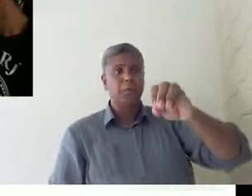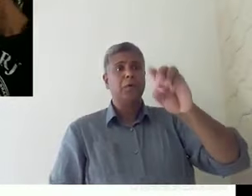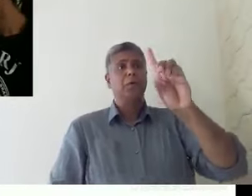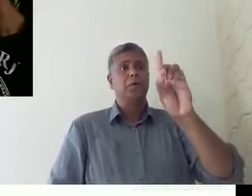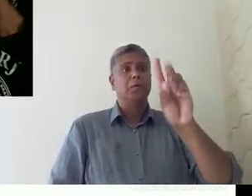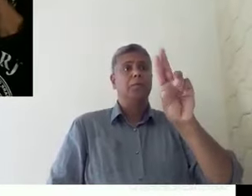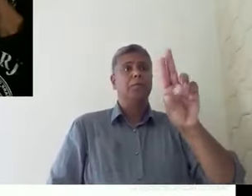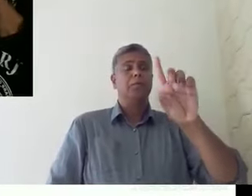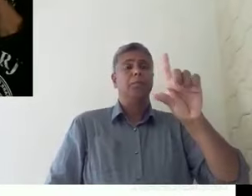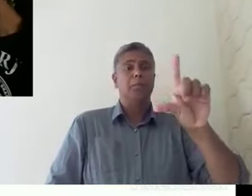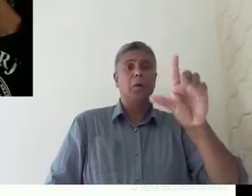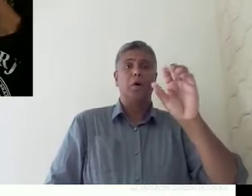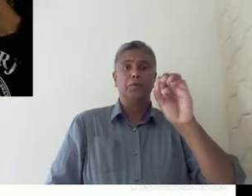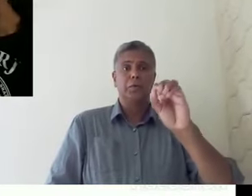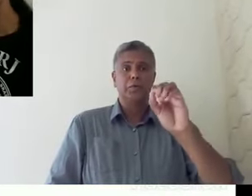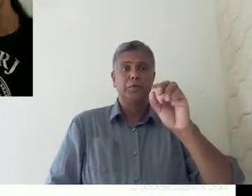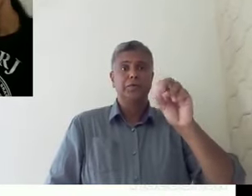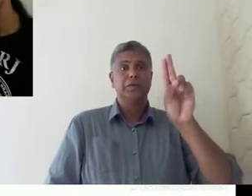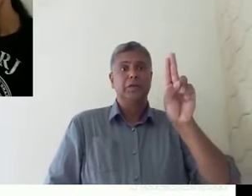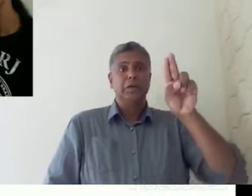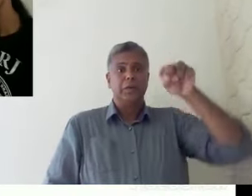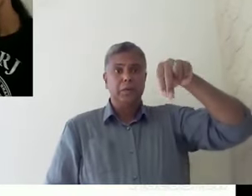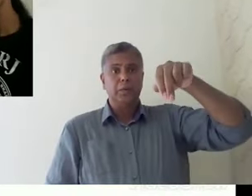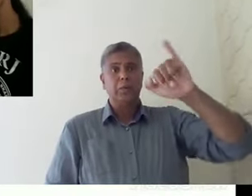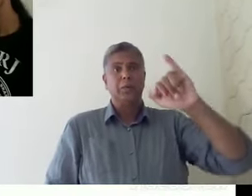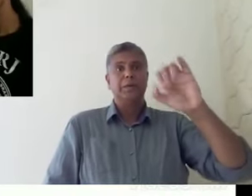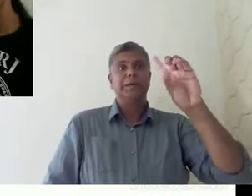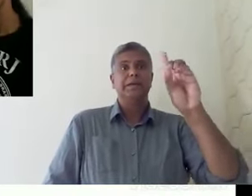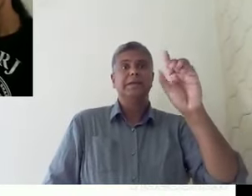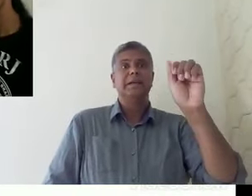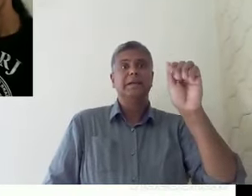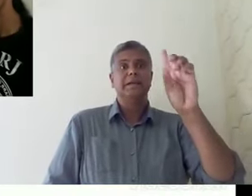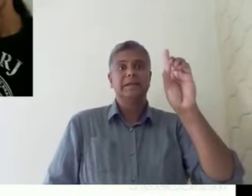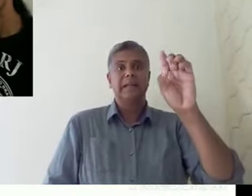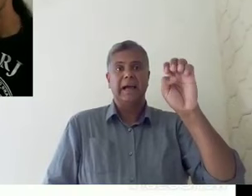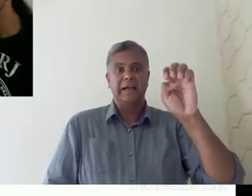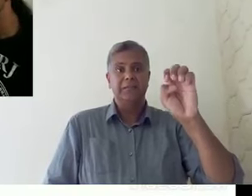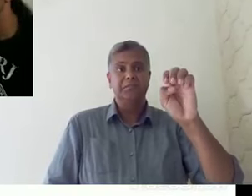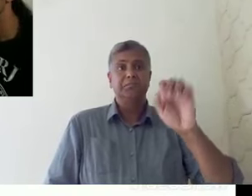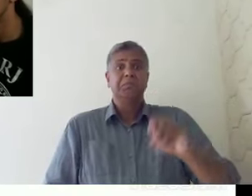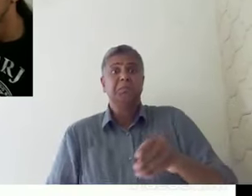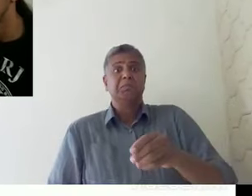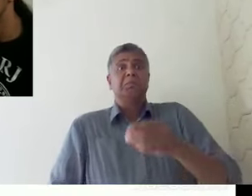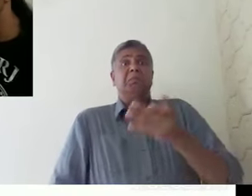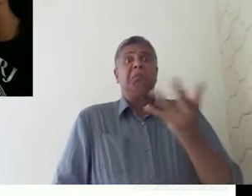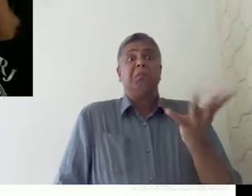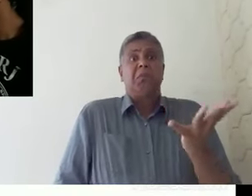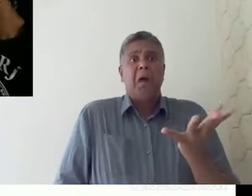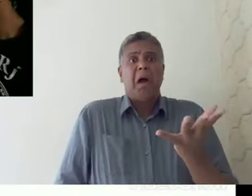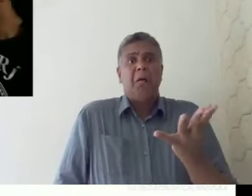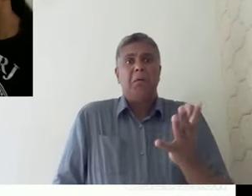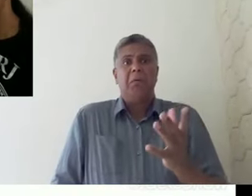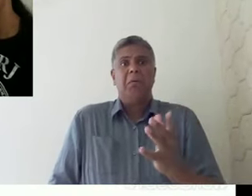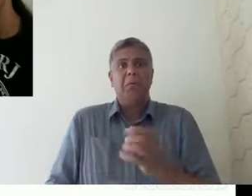de 1 unidade. Qual é a direção dele?